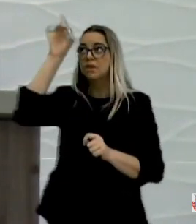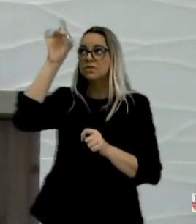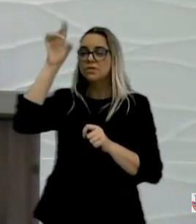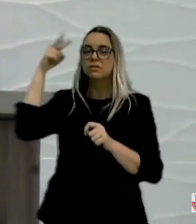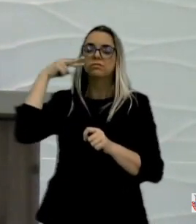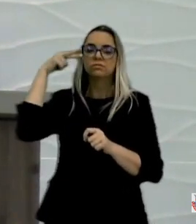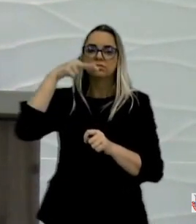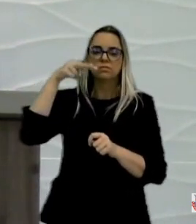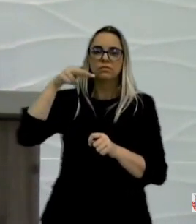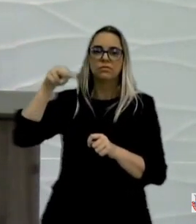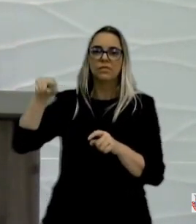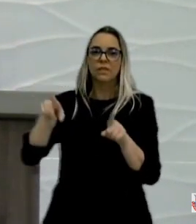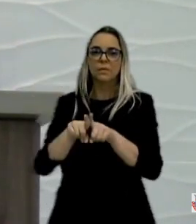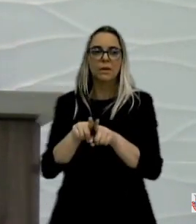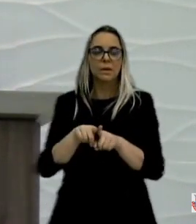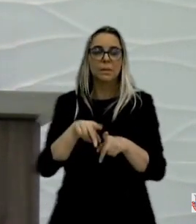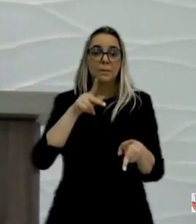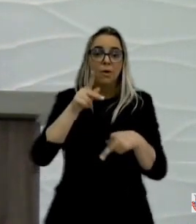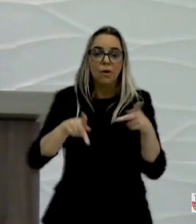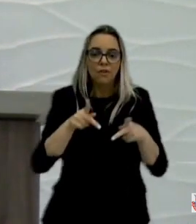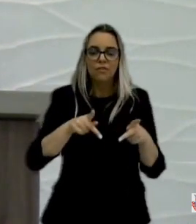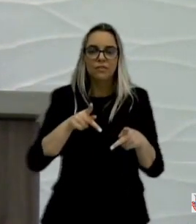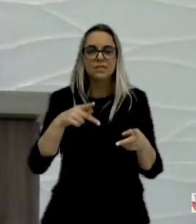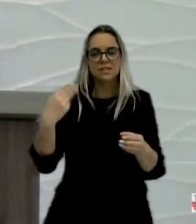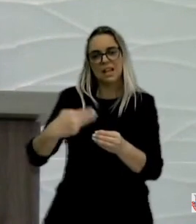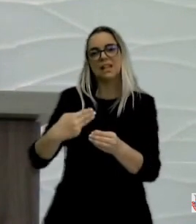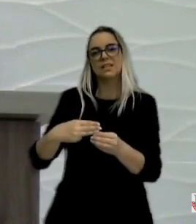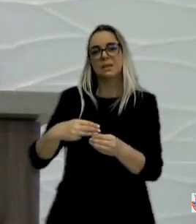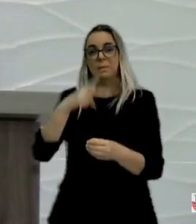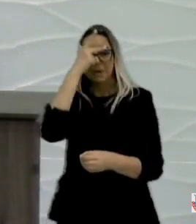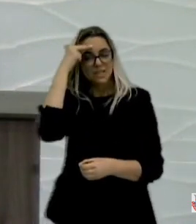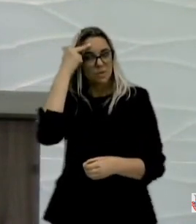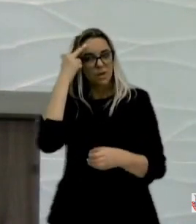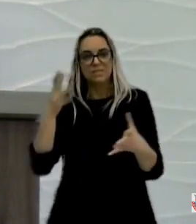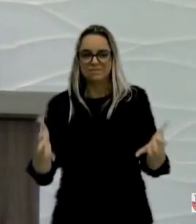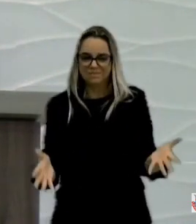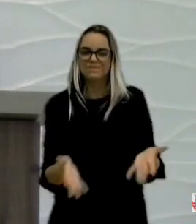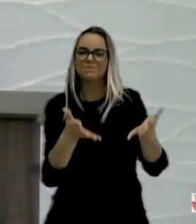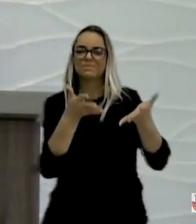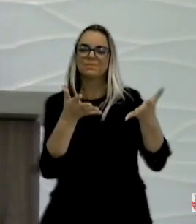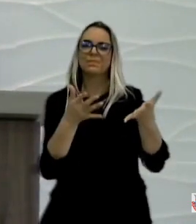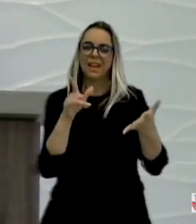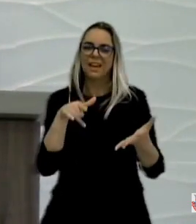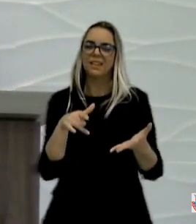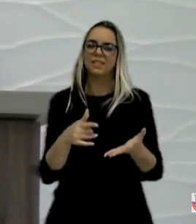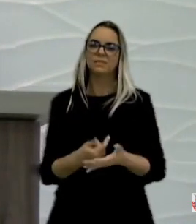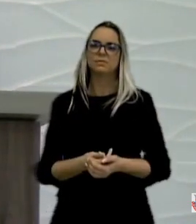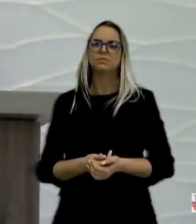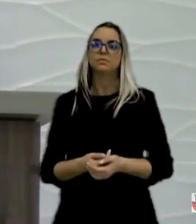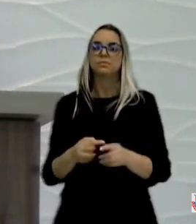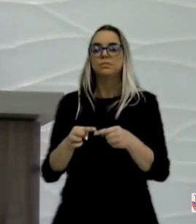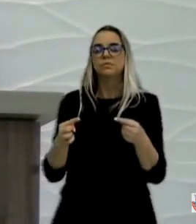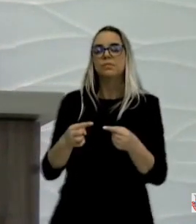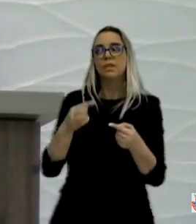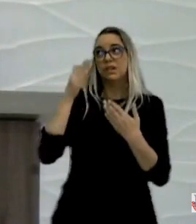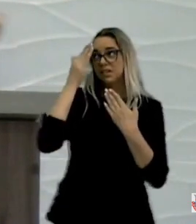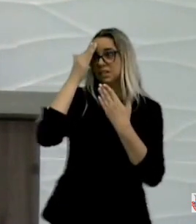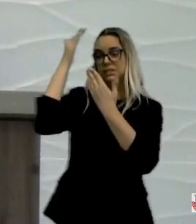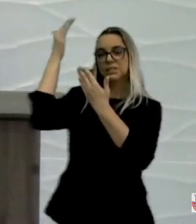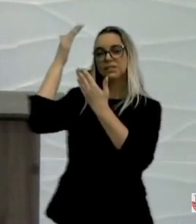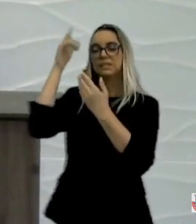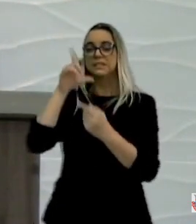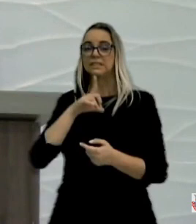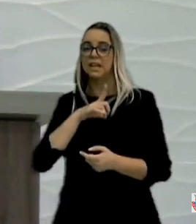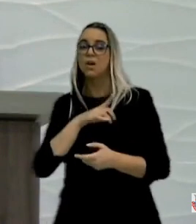Pode fazer o que quiser fazer, que as pessoas é mais do que merecedor. Mas as pessoas, graças a Deus, tem uma